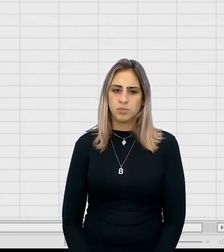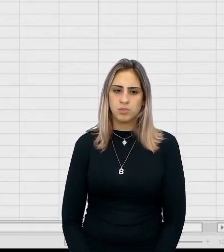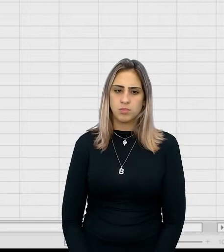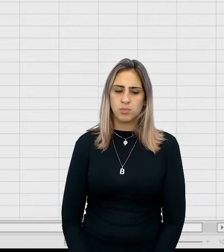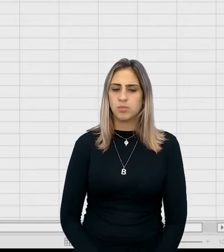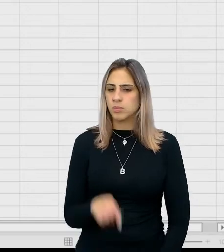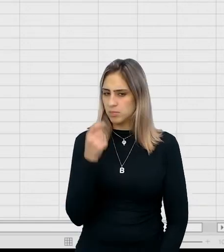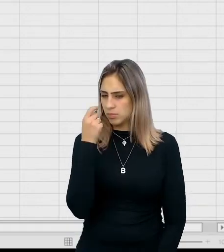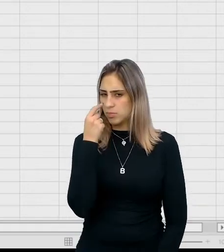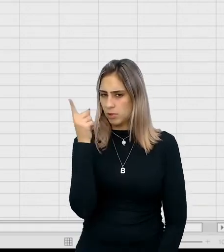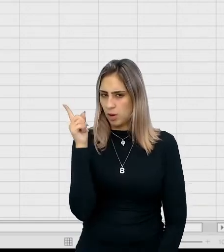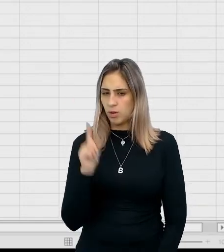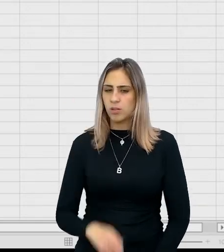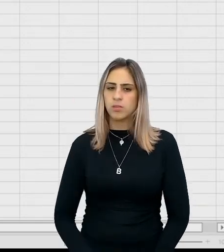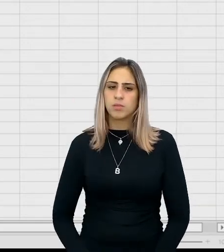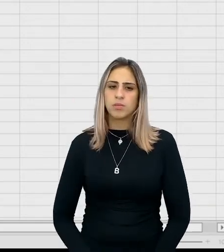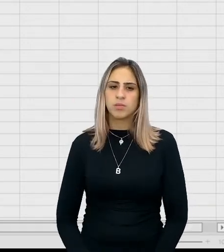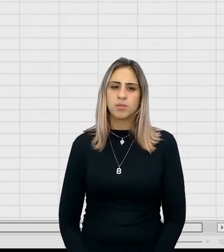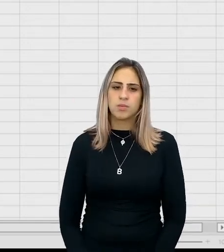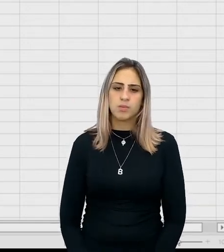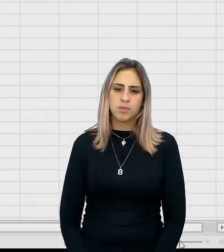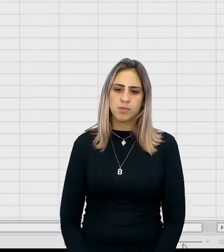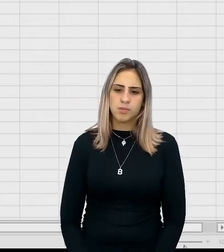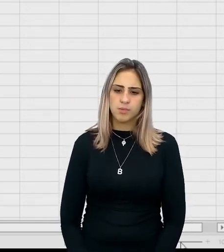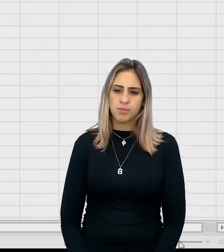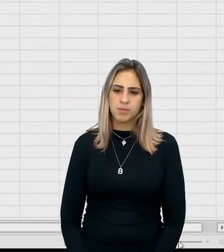aparecer aí. Eu vou tentar aumentar a letra